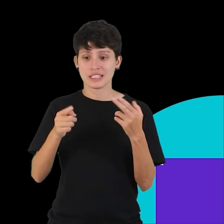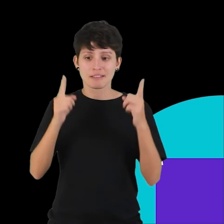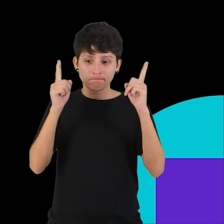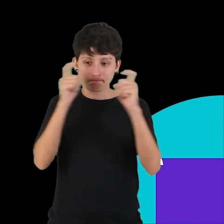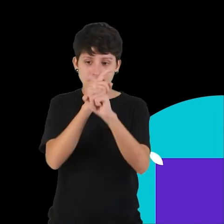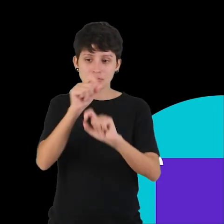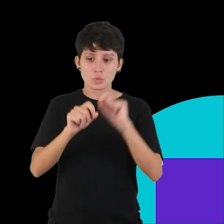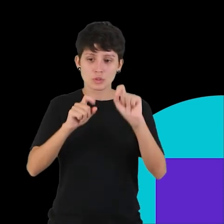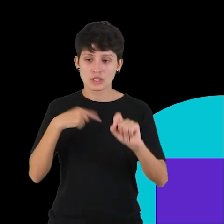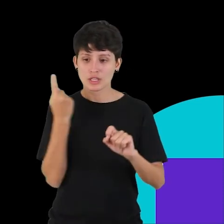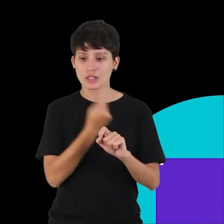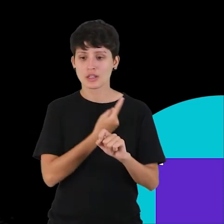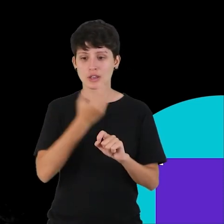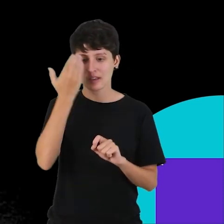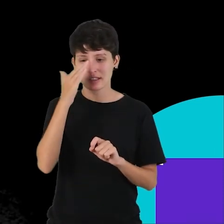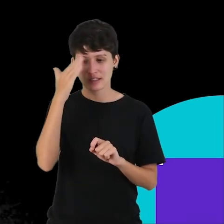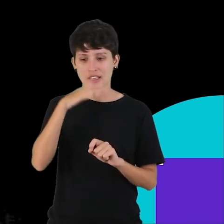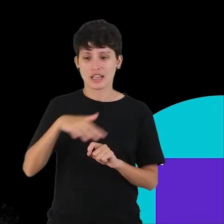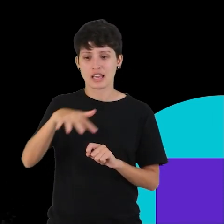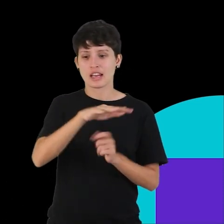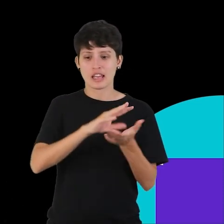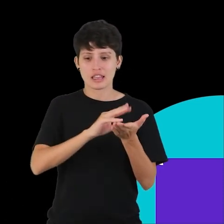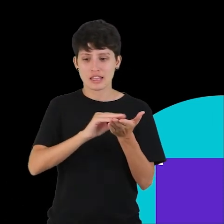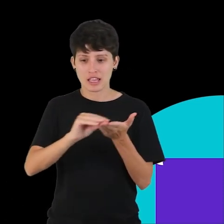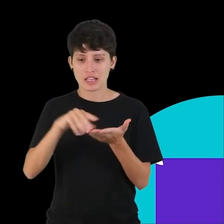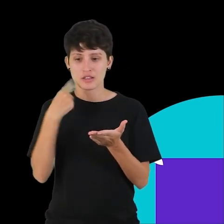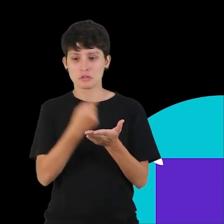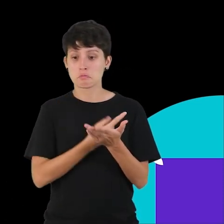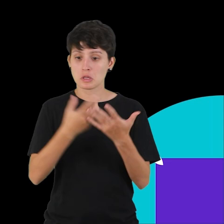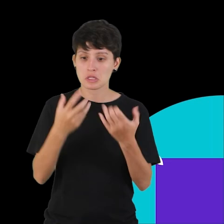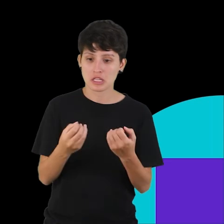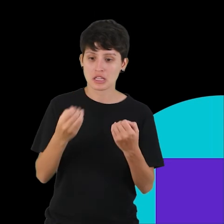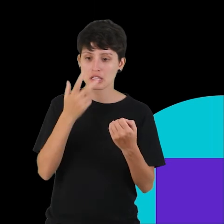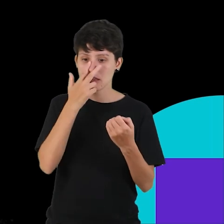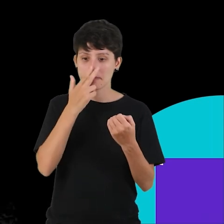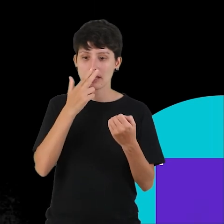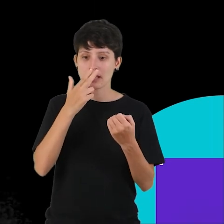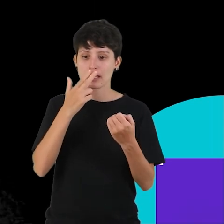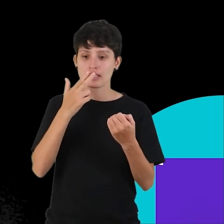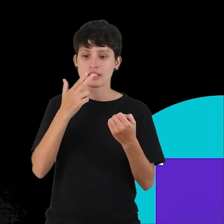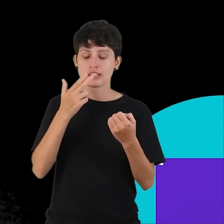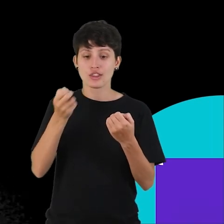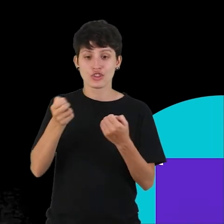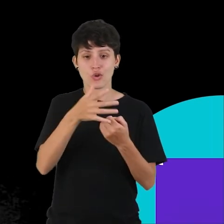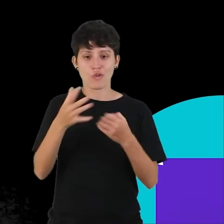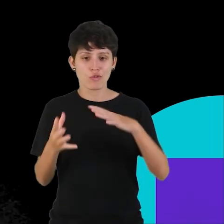gente a entender os problemas que a gente tem que enfrentar e ali onde a gente pode intervir com um projeto de impacto social.